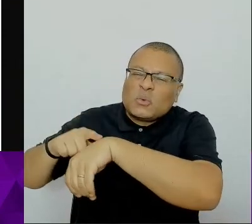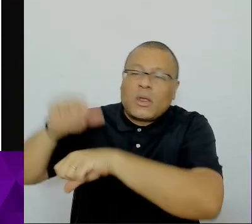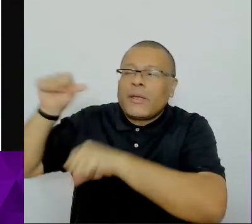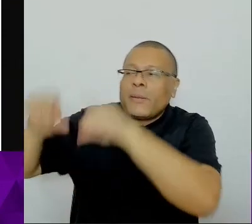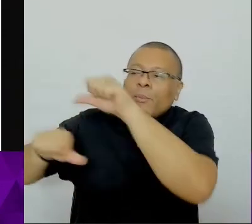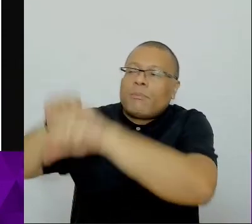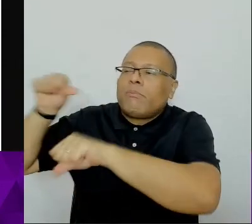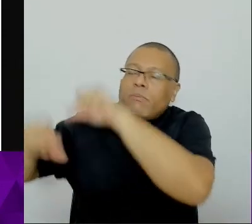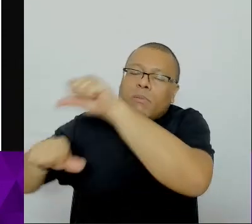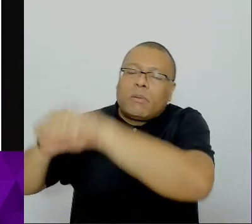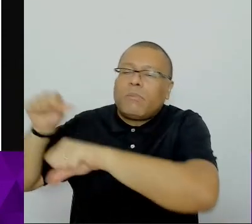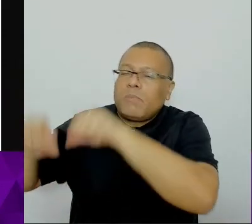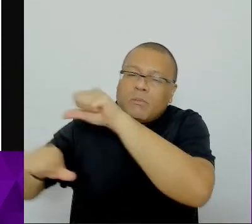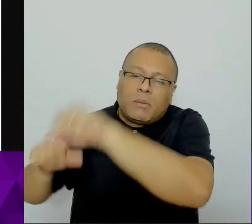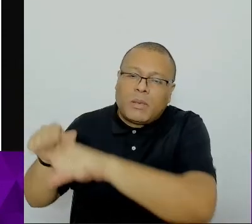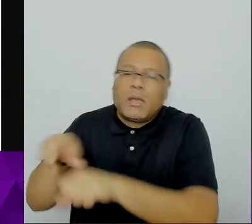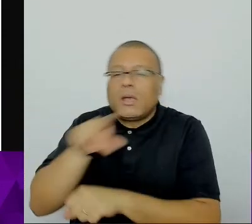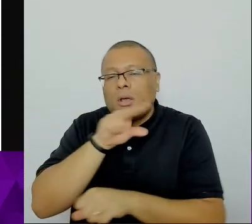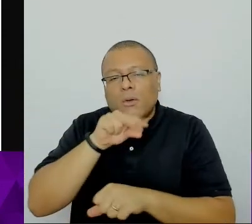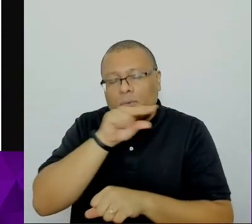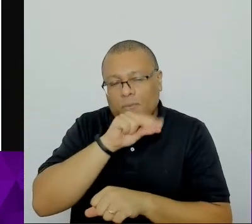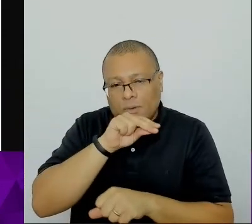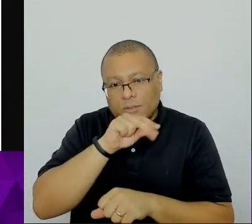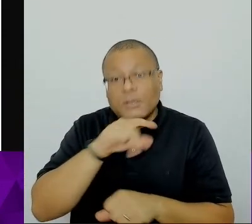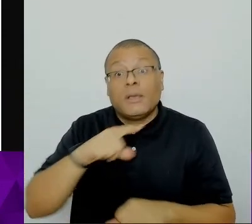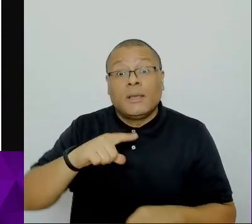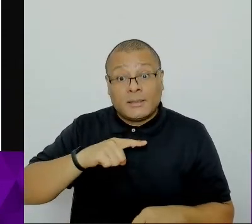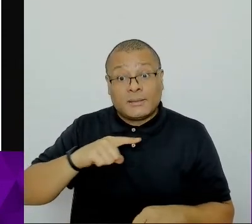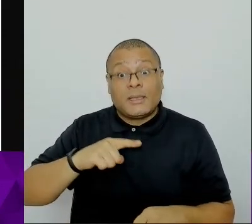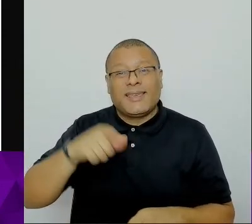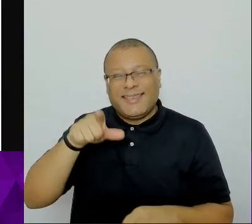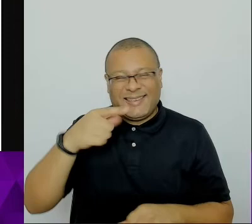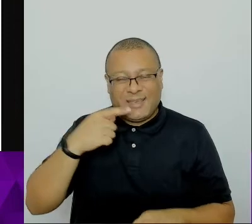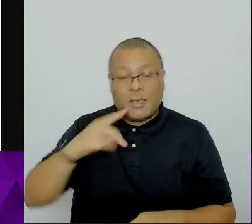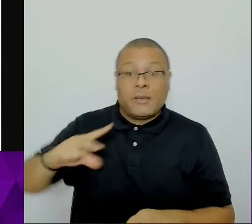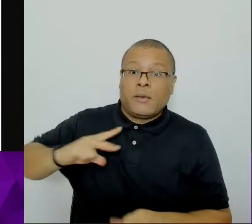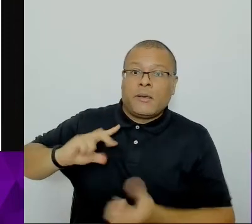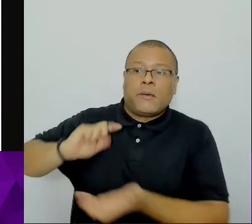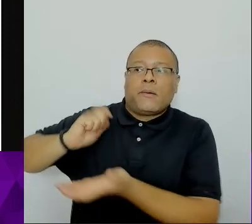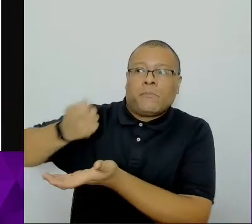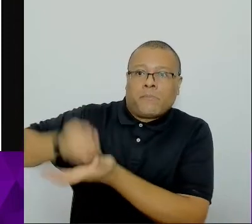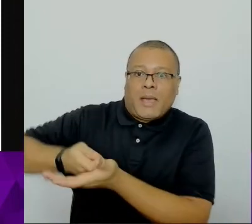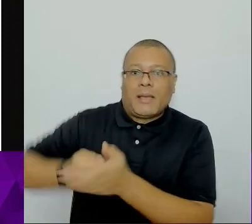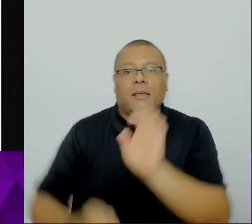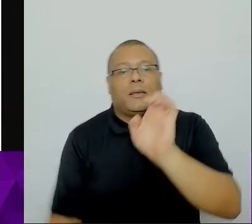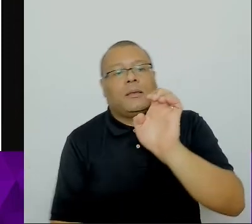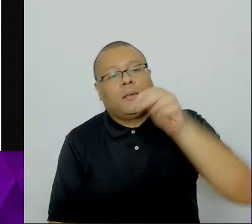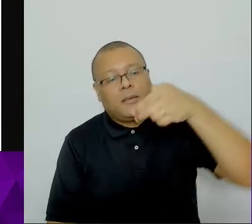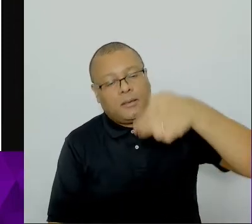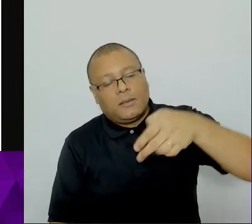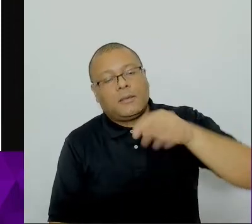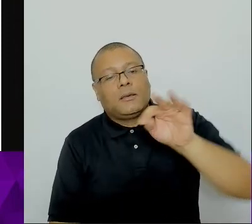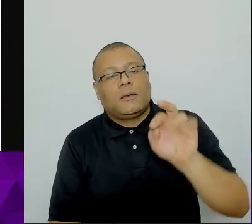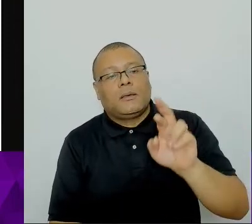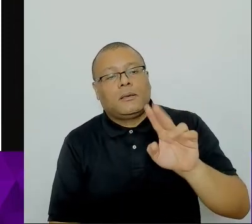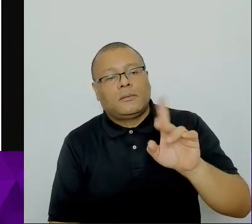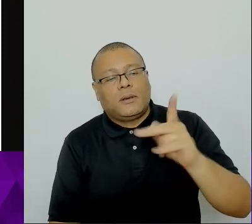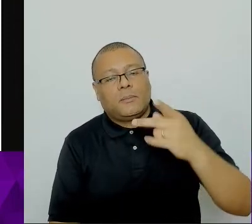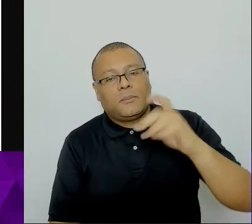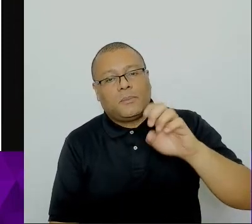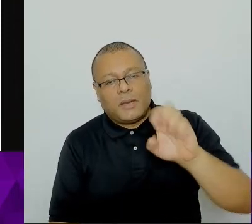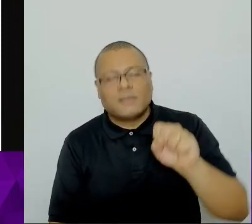Vou passar um pouquinho mais rápido, aí tem uma versão Enterprise também do Riva, que aí tem tanto a parte de